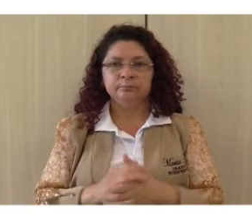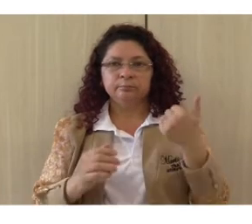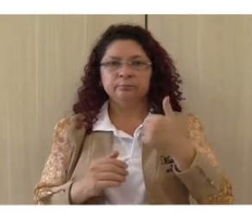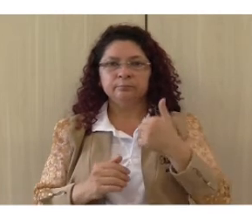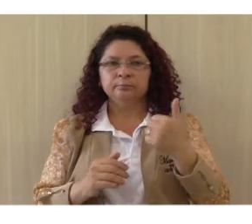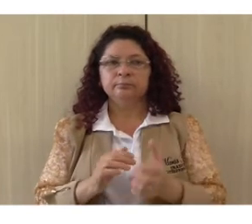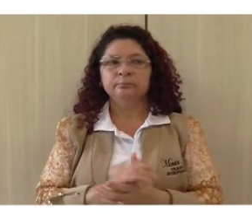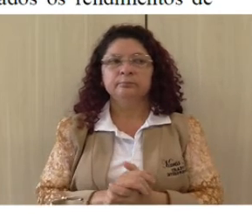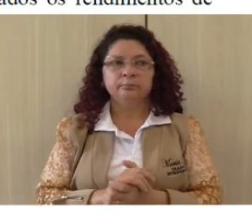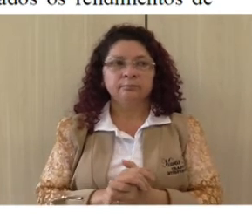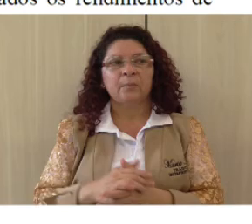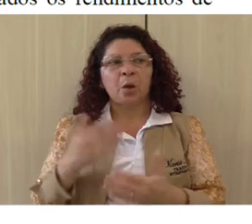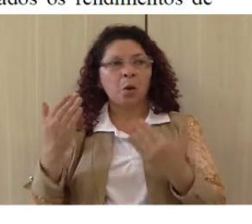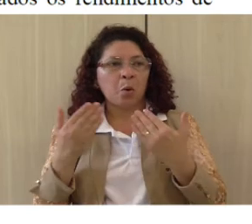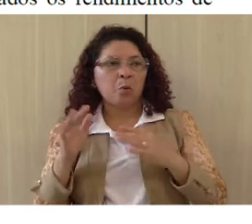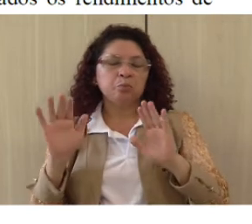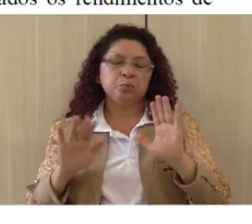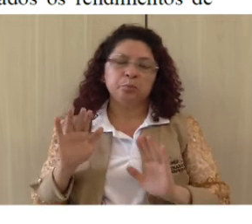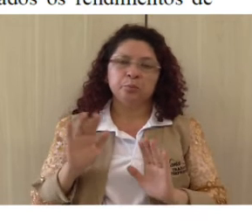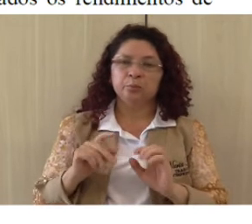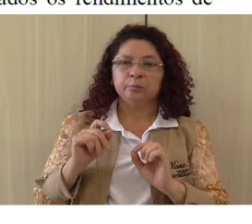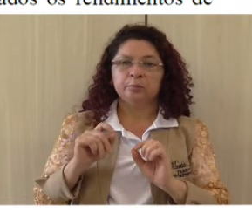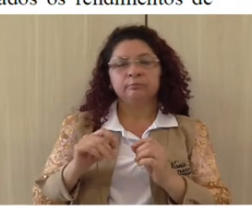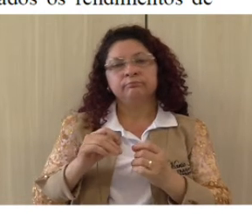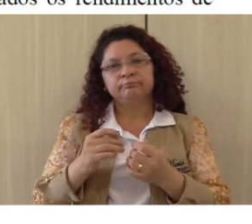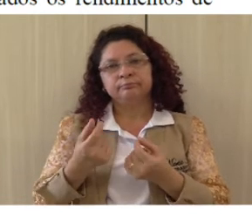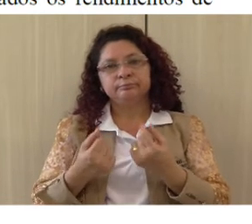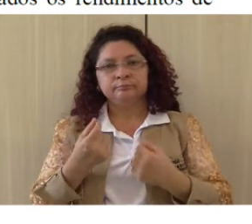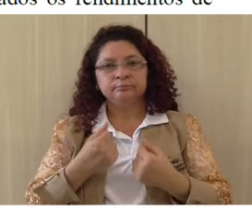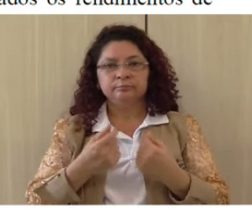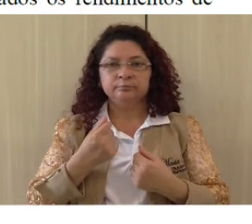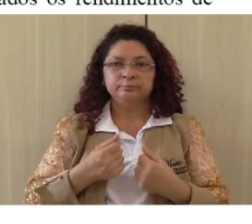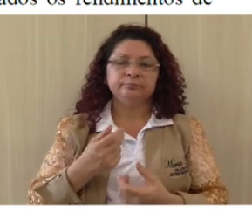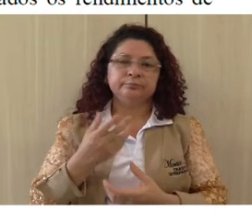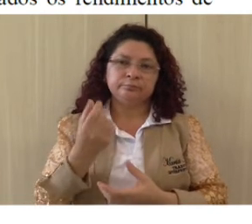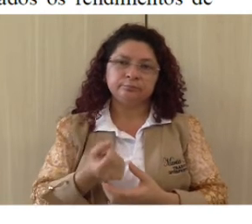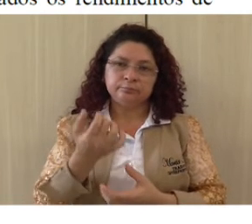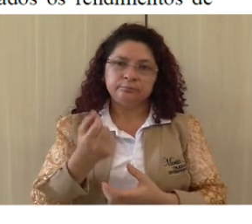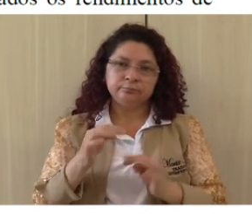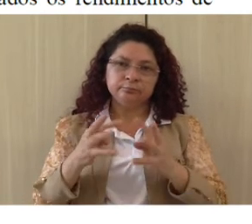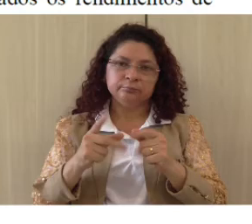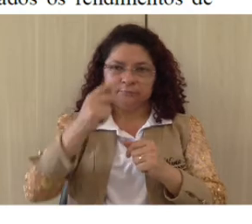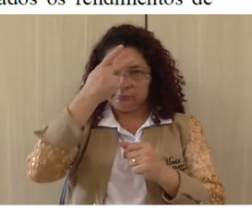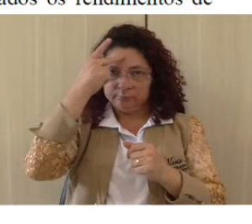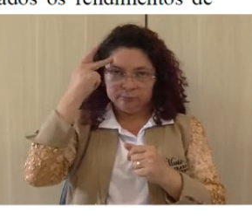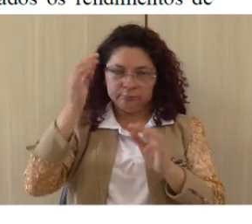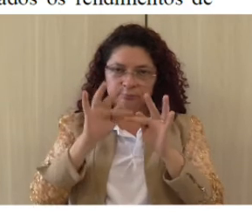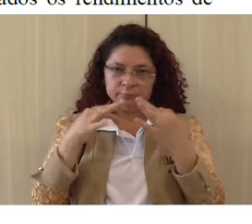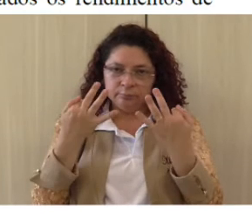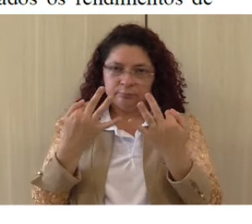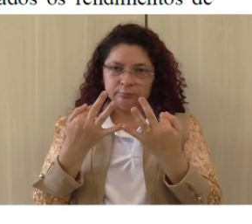Primeiro, calcula-se a soma dos rendimentos brutos recebidos por todas as pessoas da